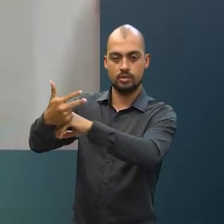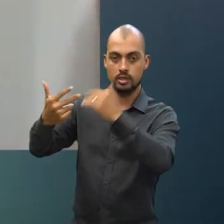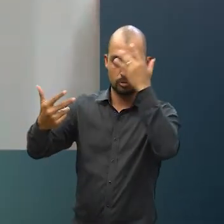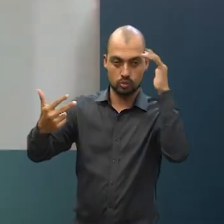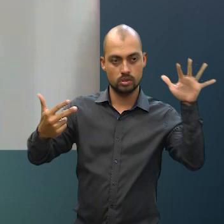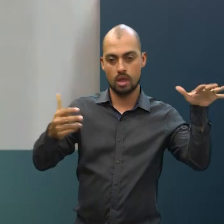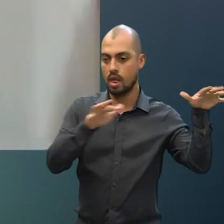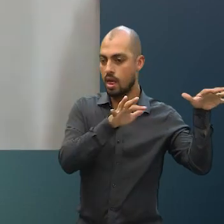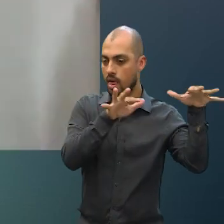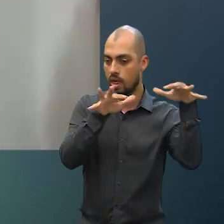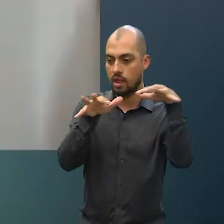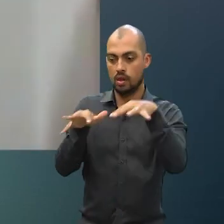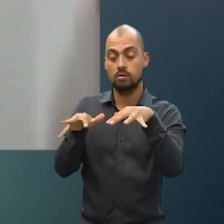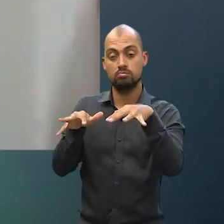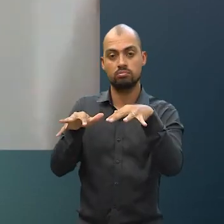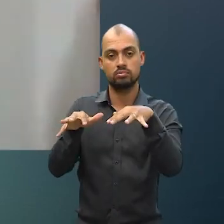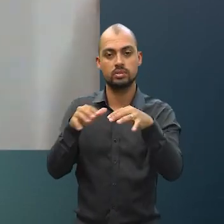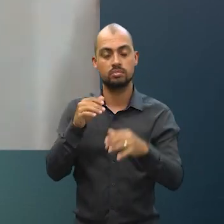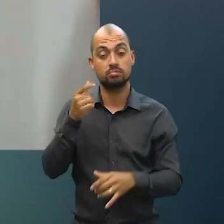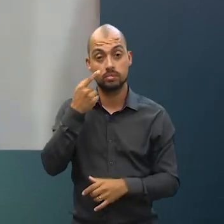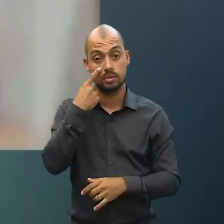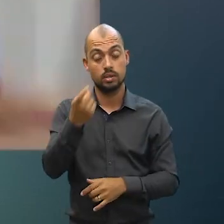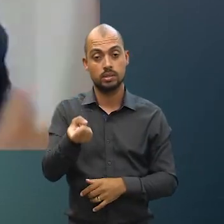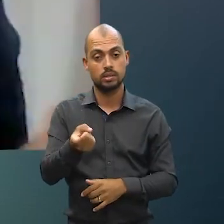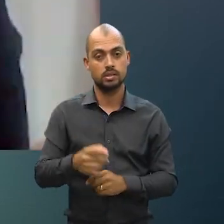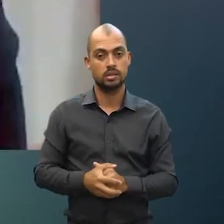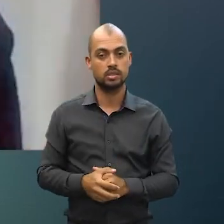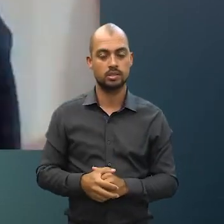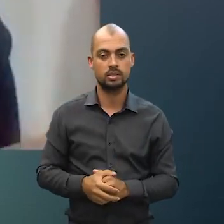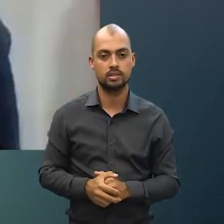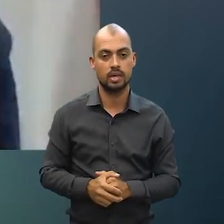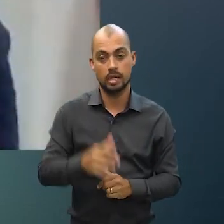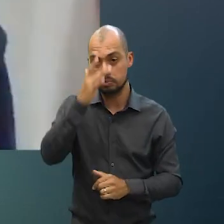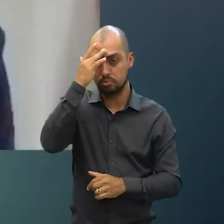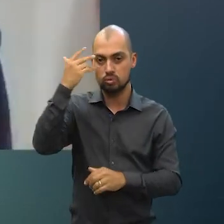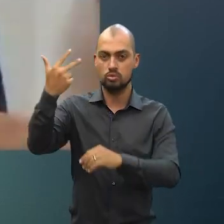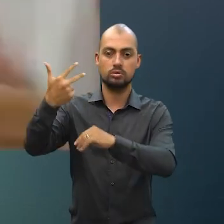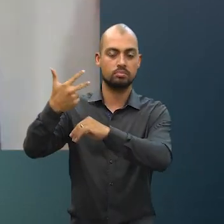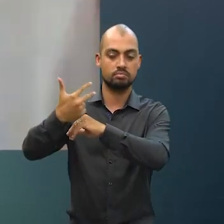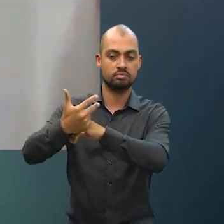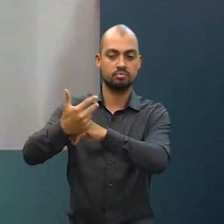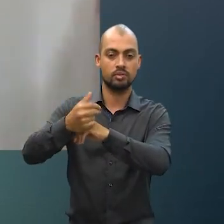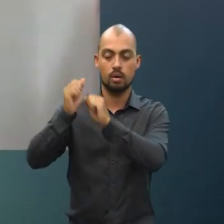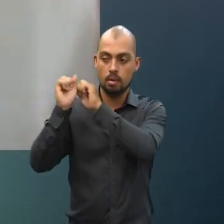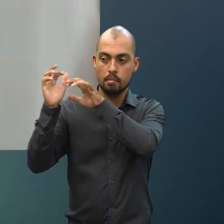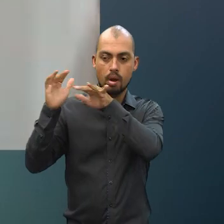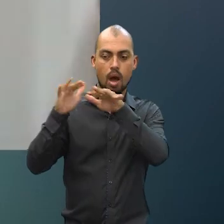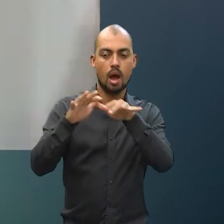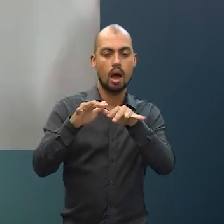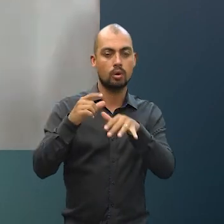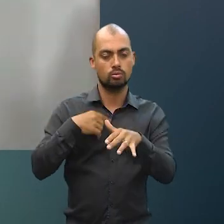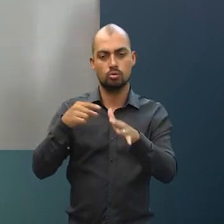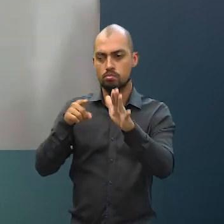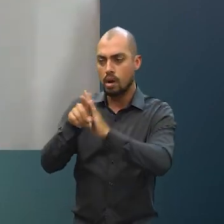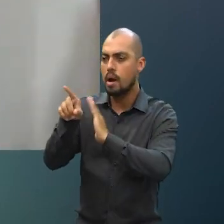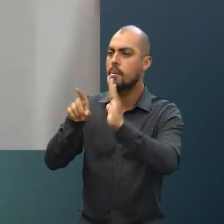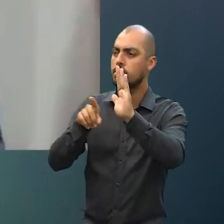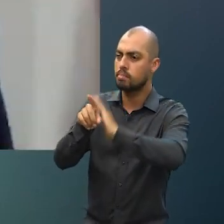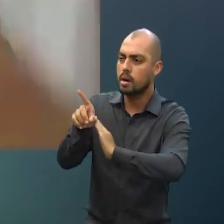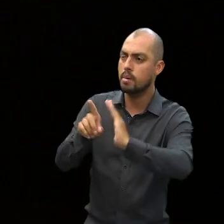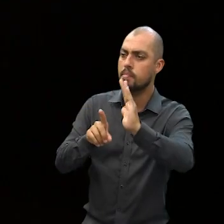atrativos e foi tendo um resultado bastante interessante. E, naturalmente, as pessoas que assistiam os seus vídeos começaram a perguntar para ela